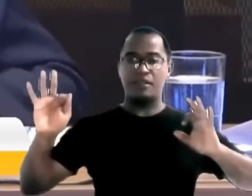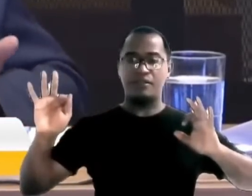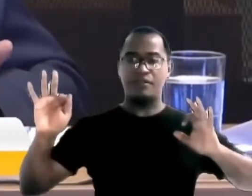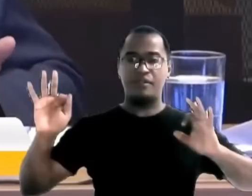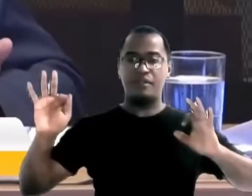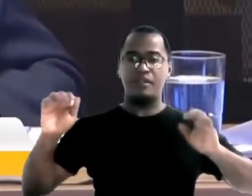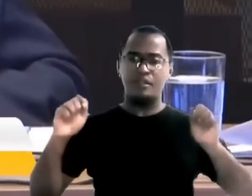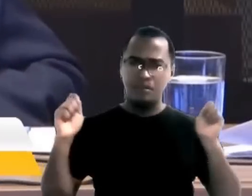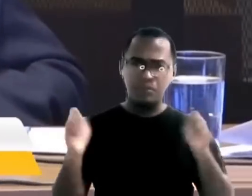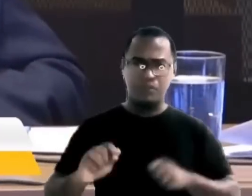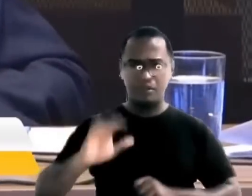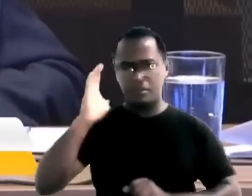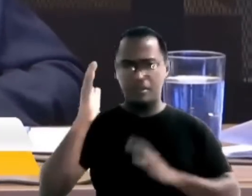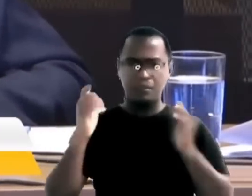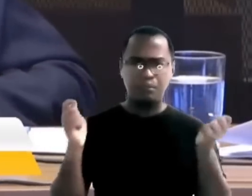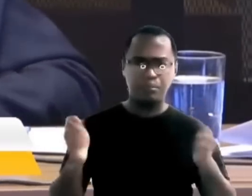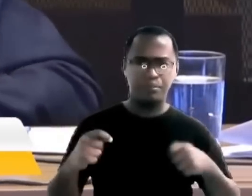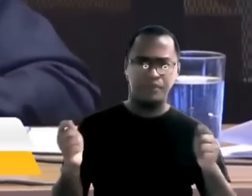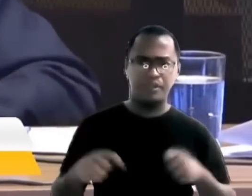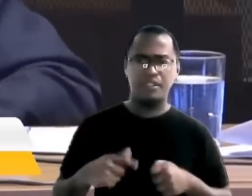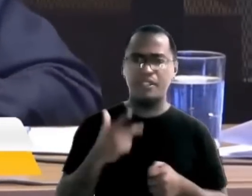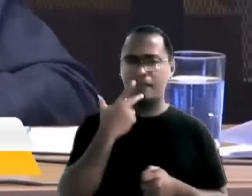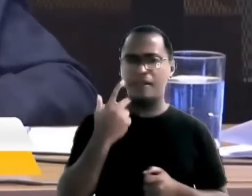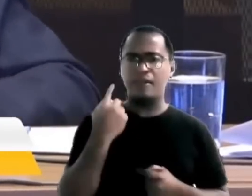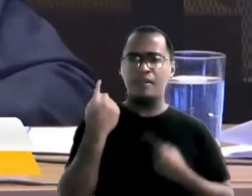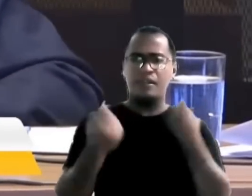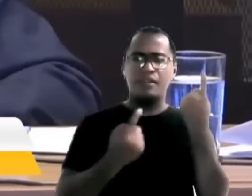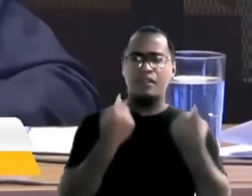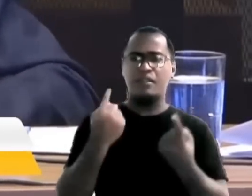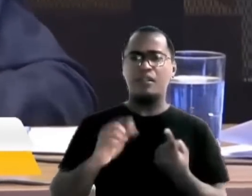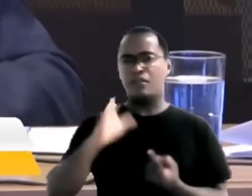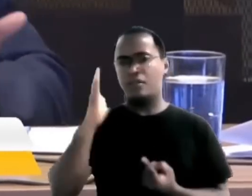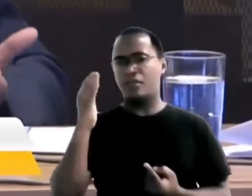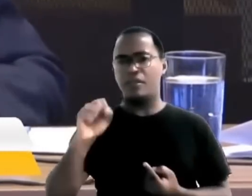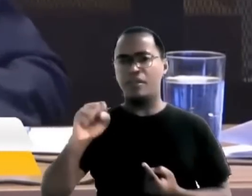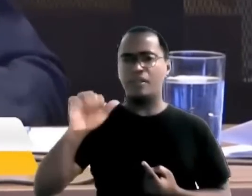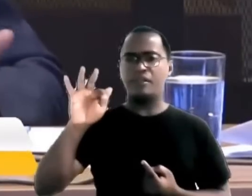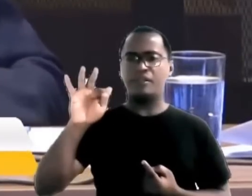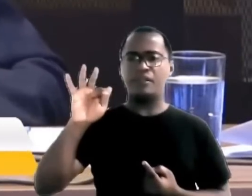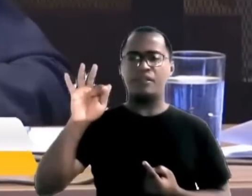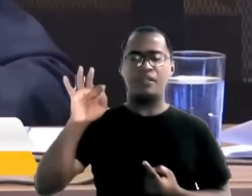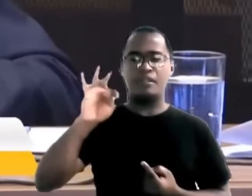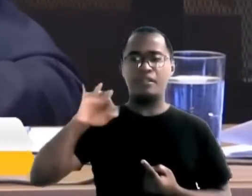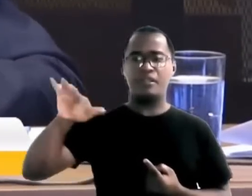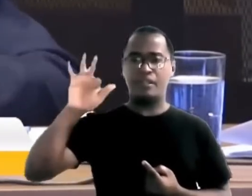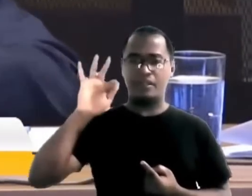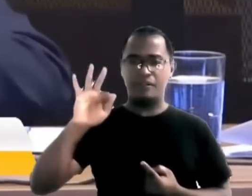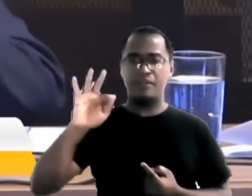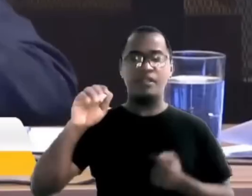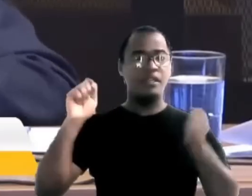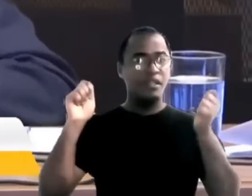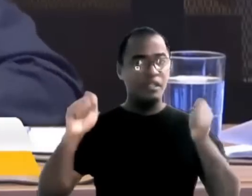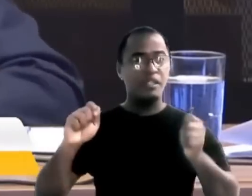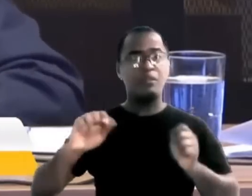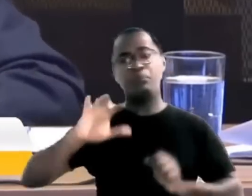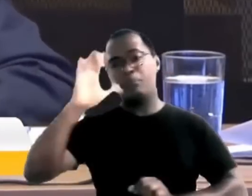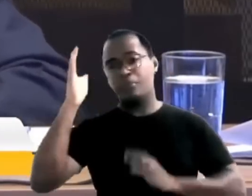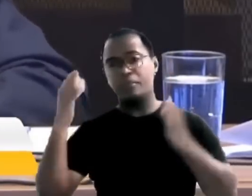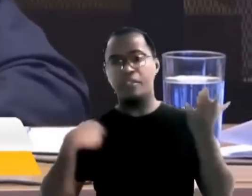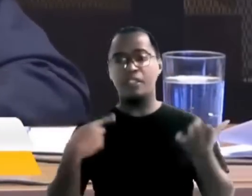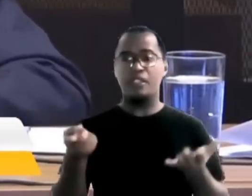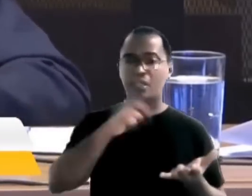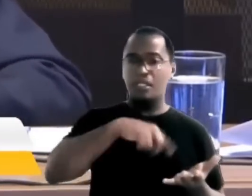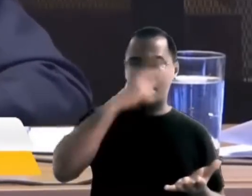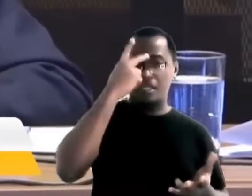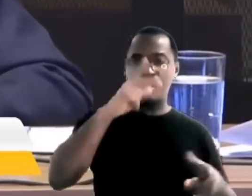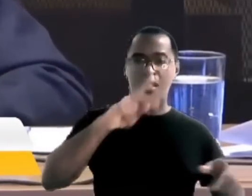acontecer? Poderia. Então houve uma série de atitudes do STF que poderiam desagradar a uma parte da